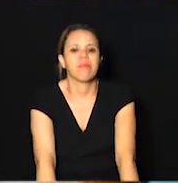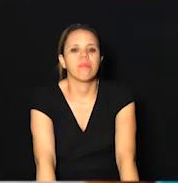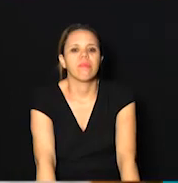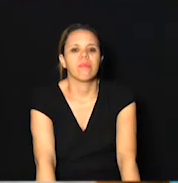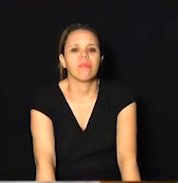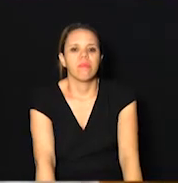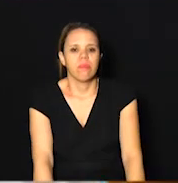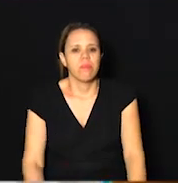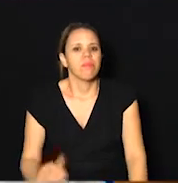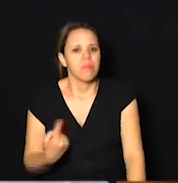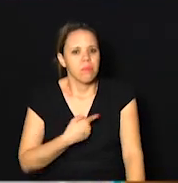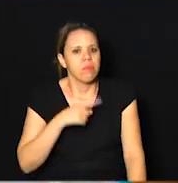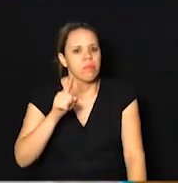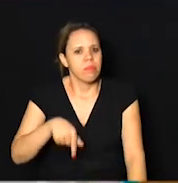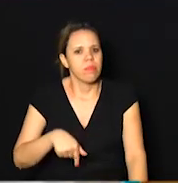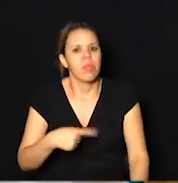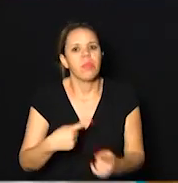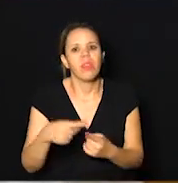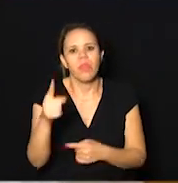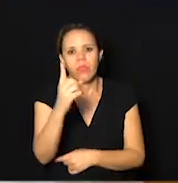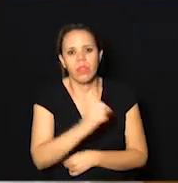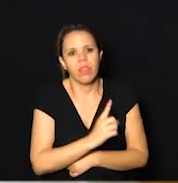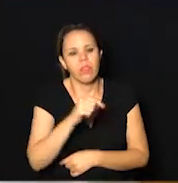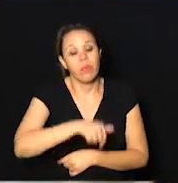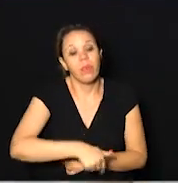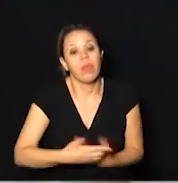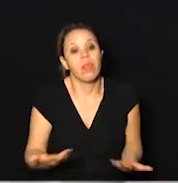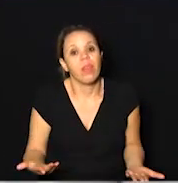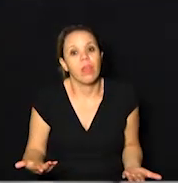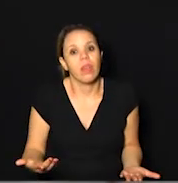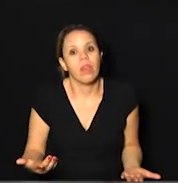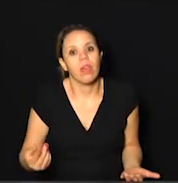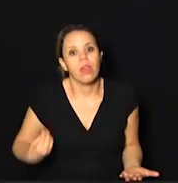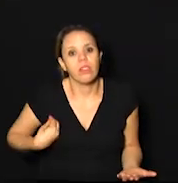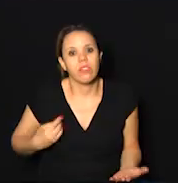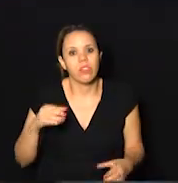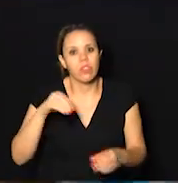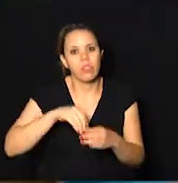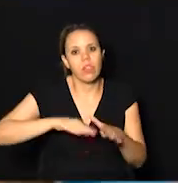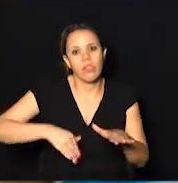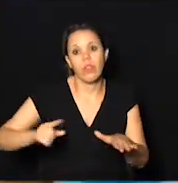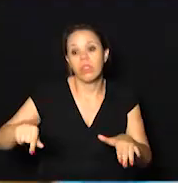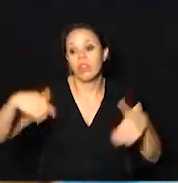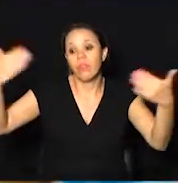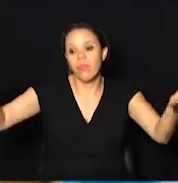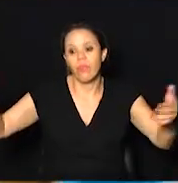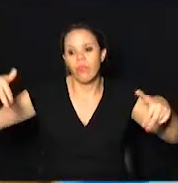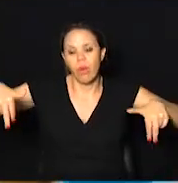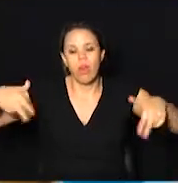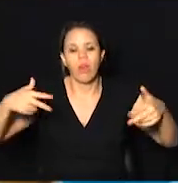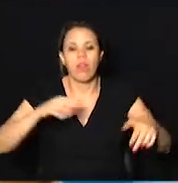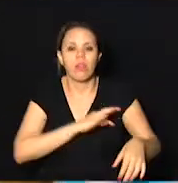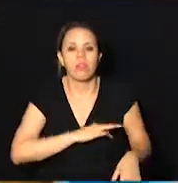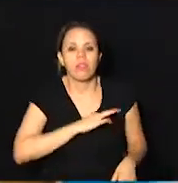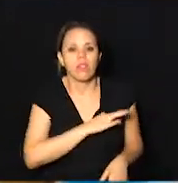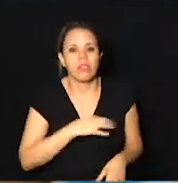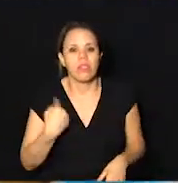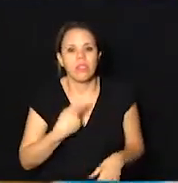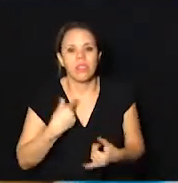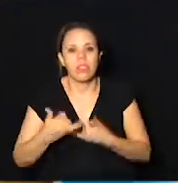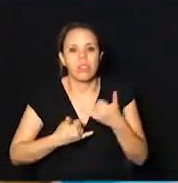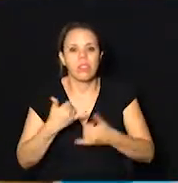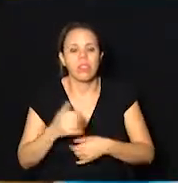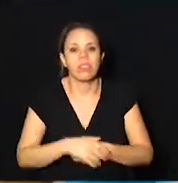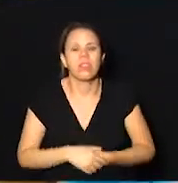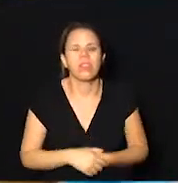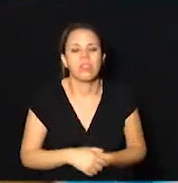estamos isso mesmo não é porque vocês estão aqui mas quando eu estou ali dentro ele aqui fora até